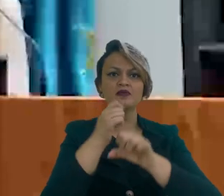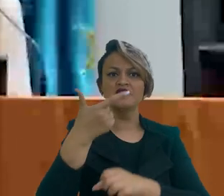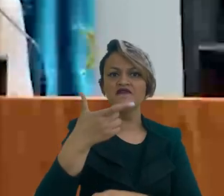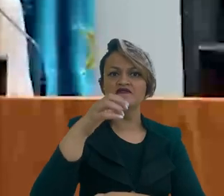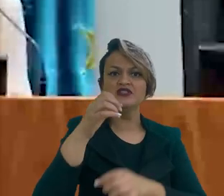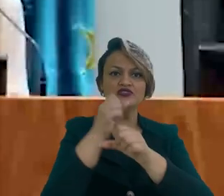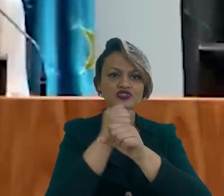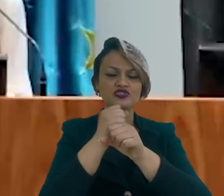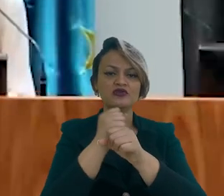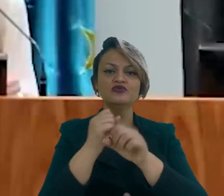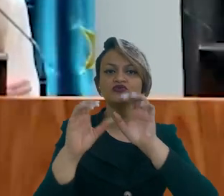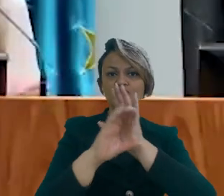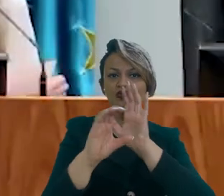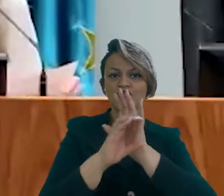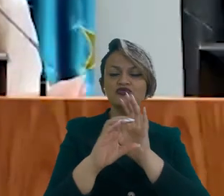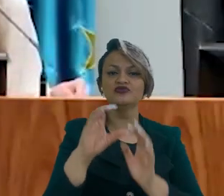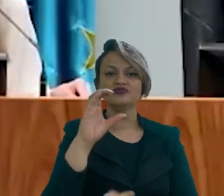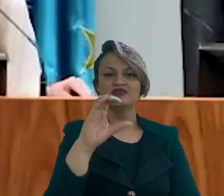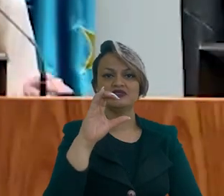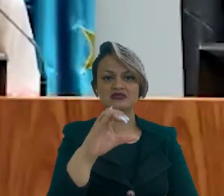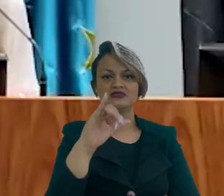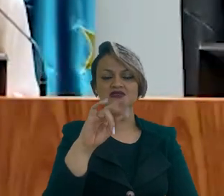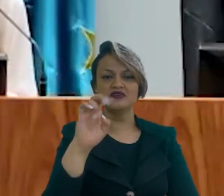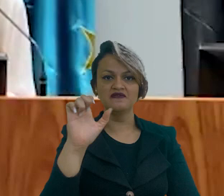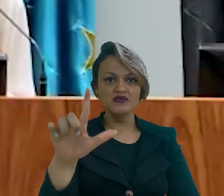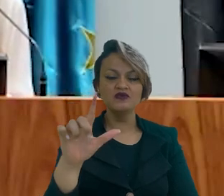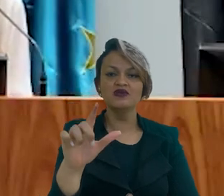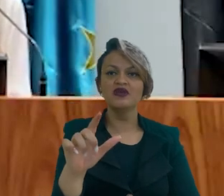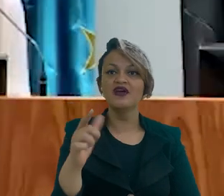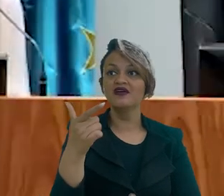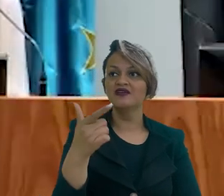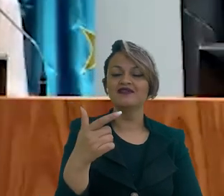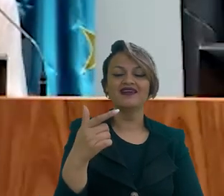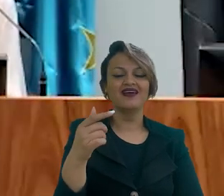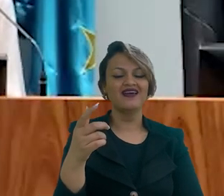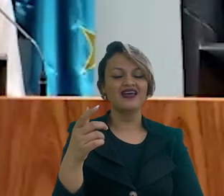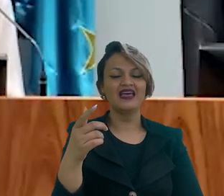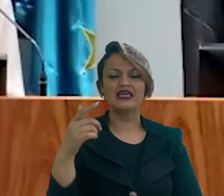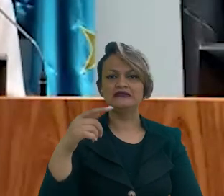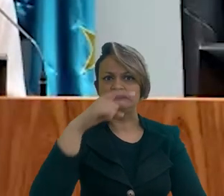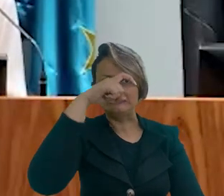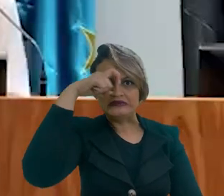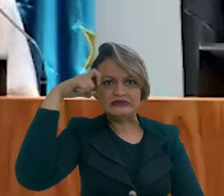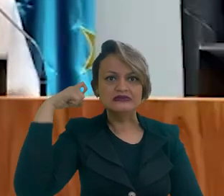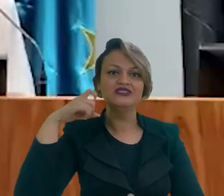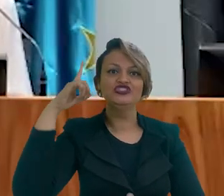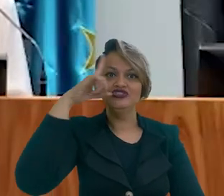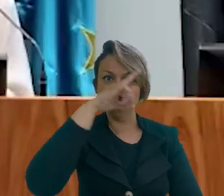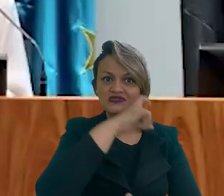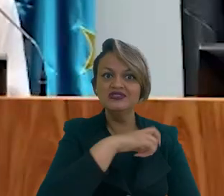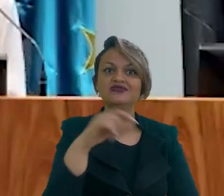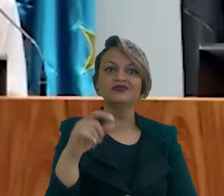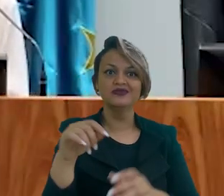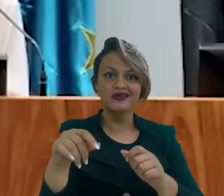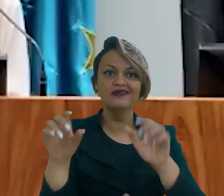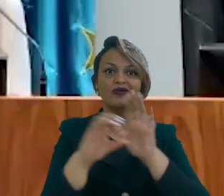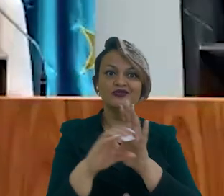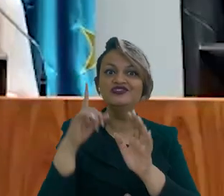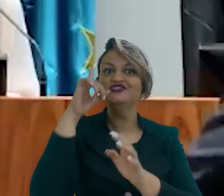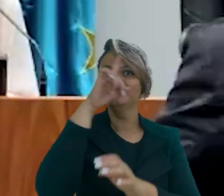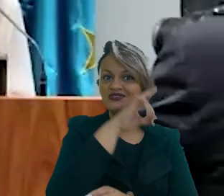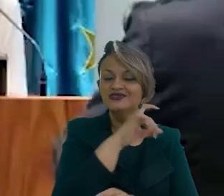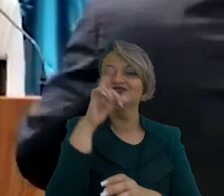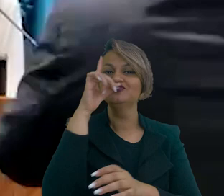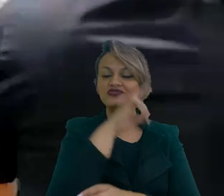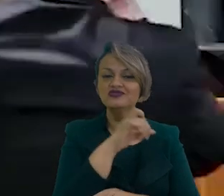são 20 anos o nosso código 20 anos às vezes como disse a professora rosa sofridos no nosso código